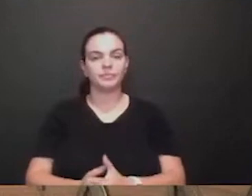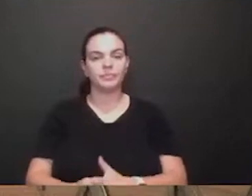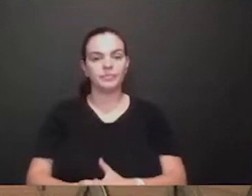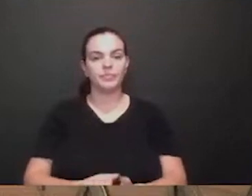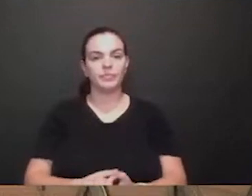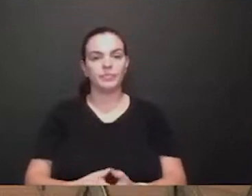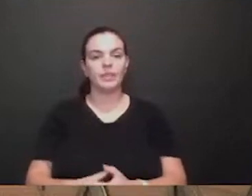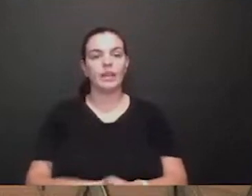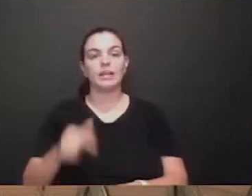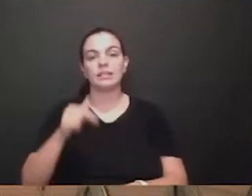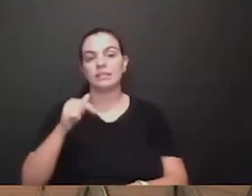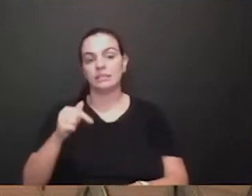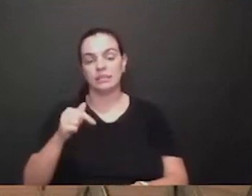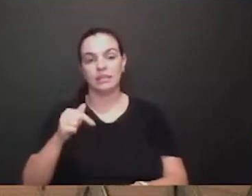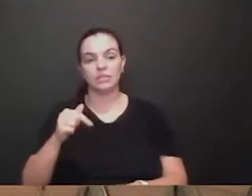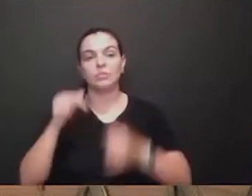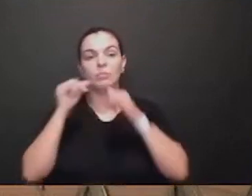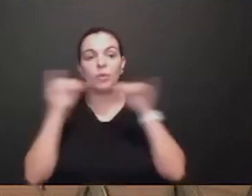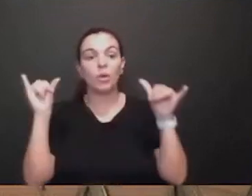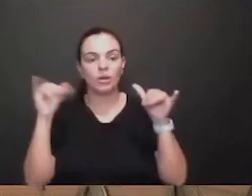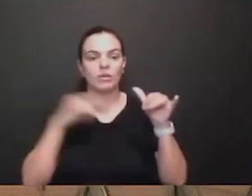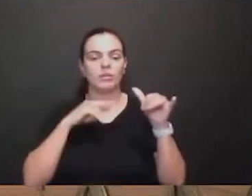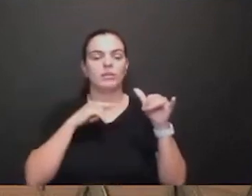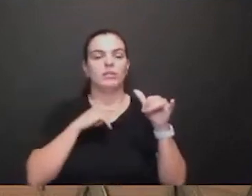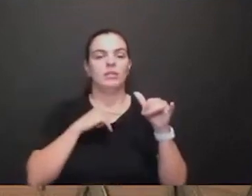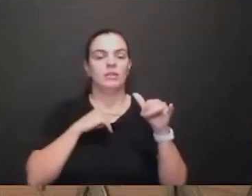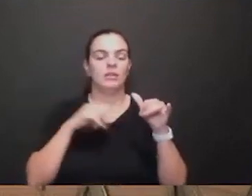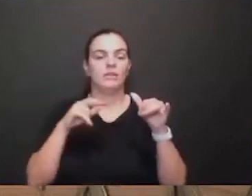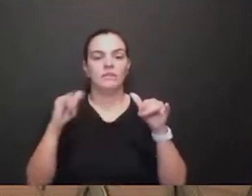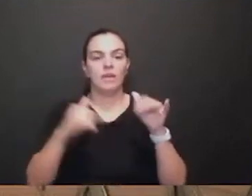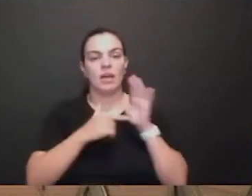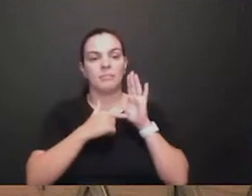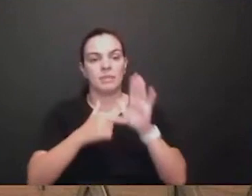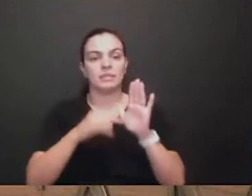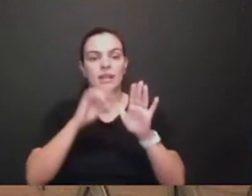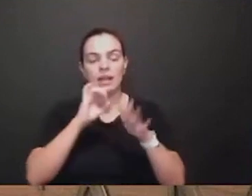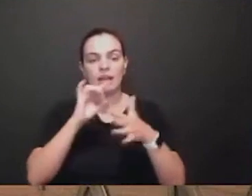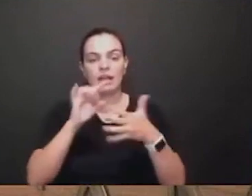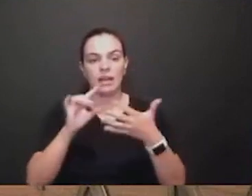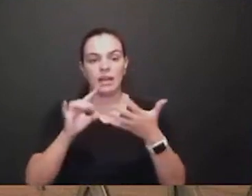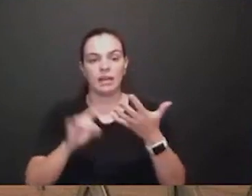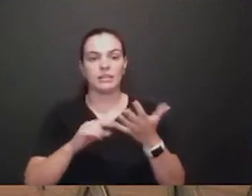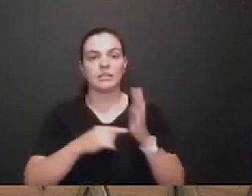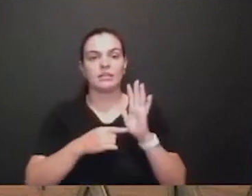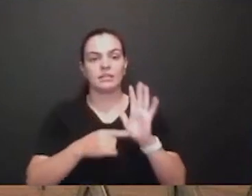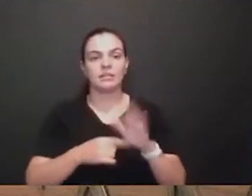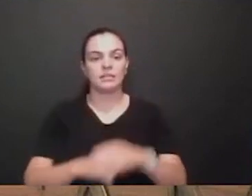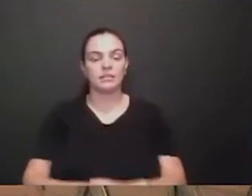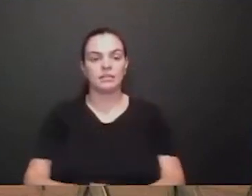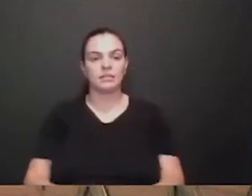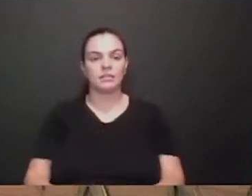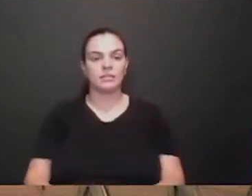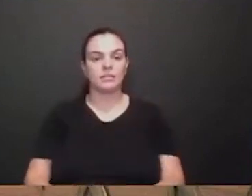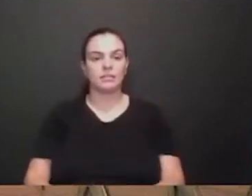programas, explicando como que a gente está atingindo cada objetivo, posicionamento dos indicadores e das metas. Podemos seguir